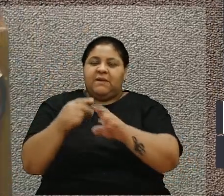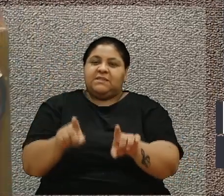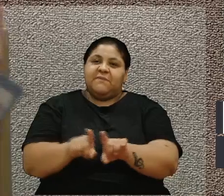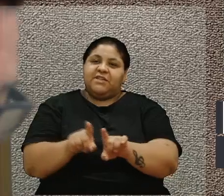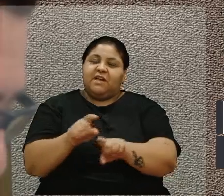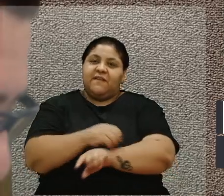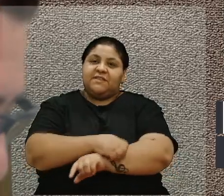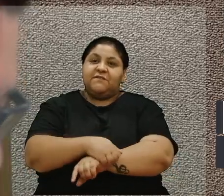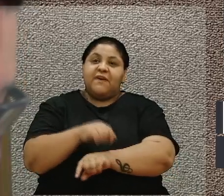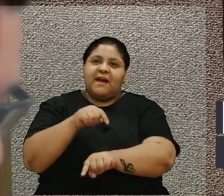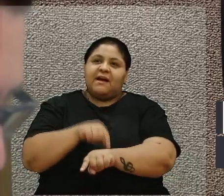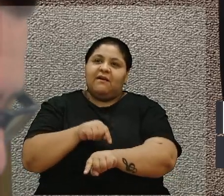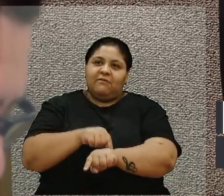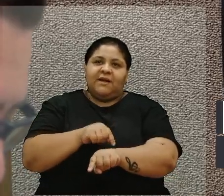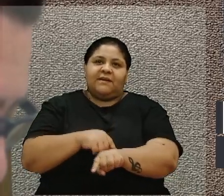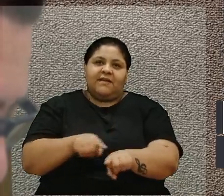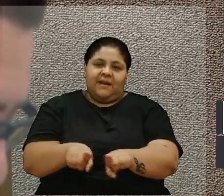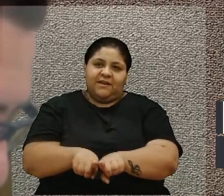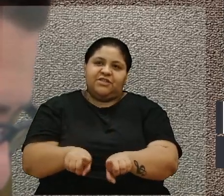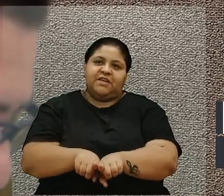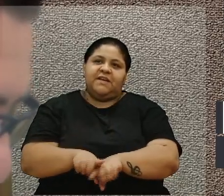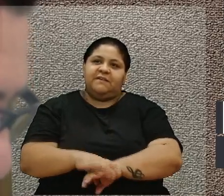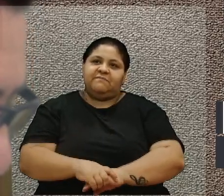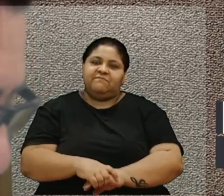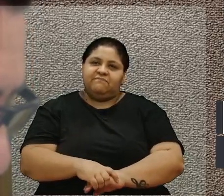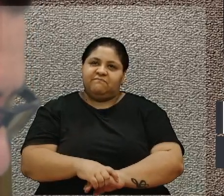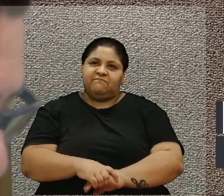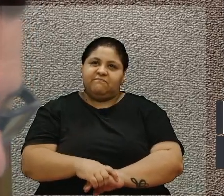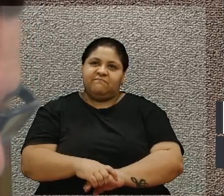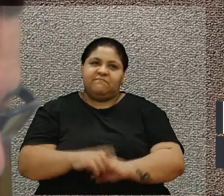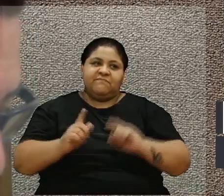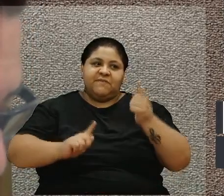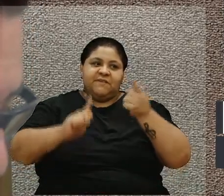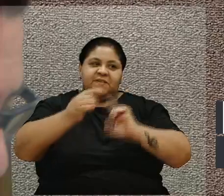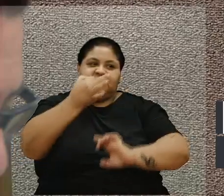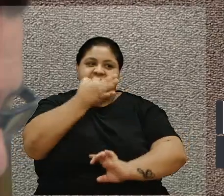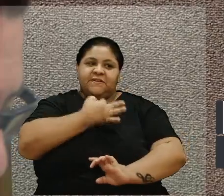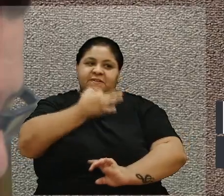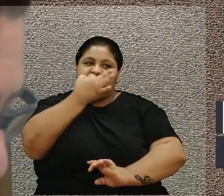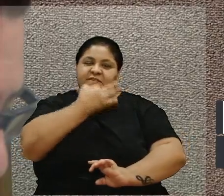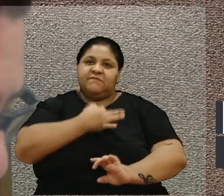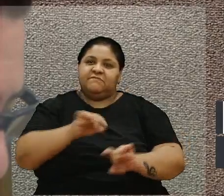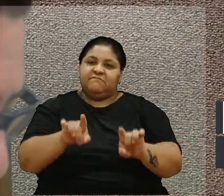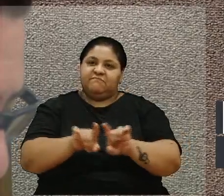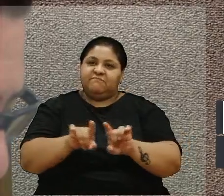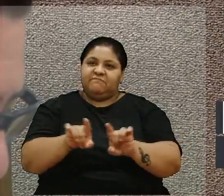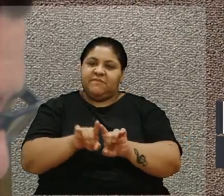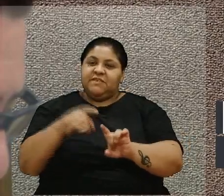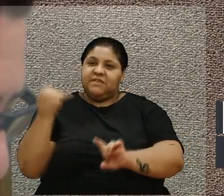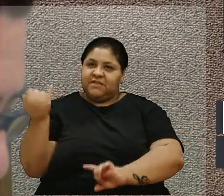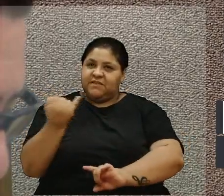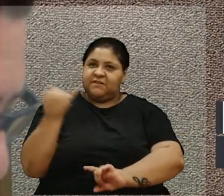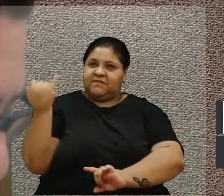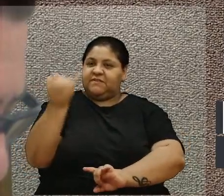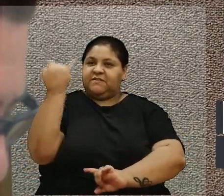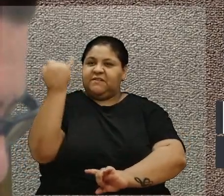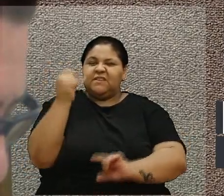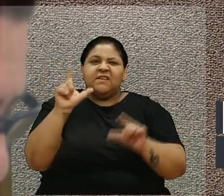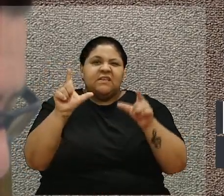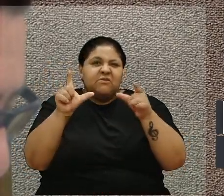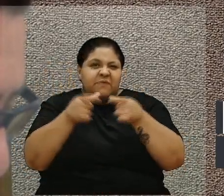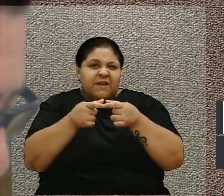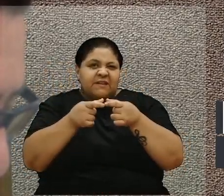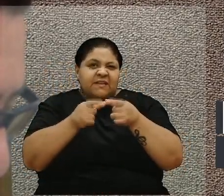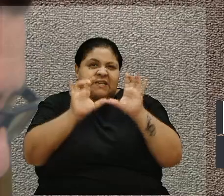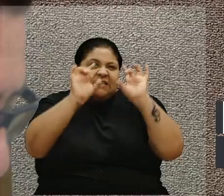tempo na configuração do Carnaval em Caxias, nos alerta e é importantíssimo. São pequenos